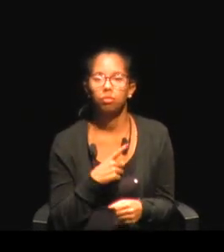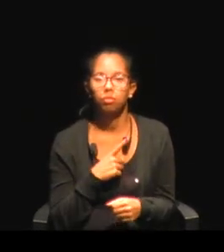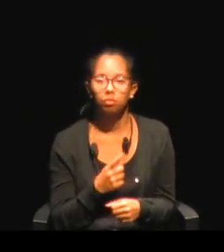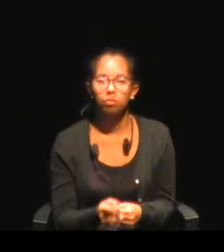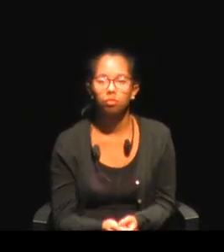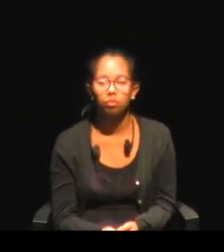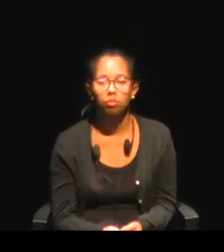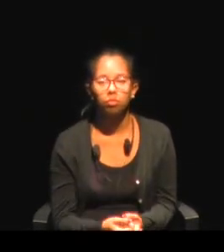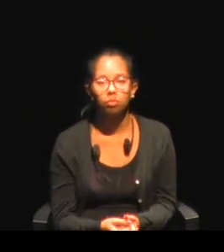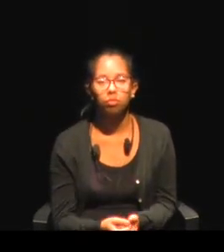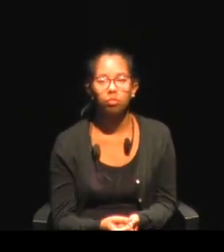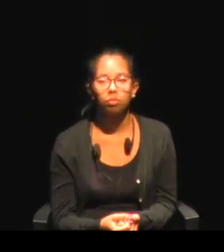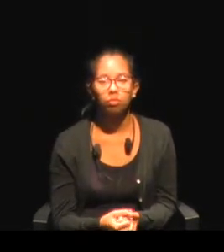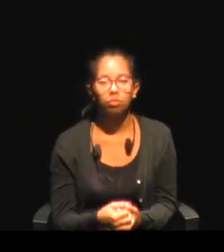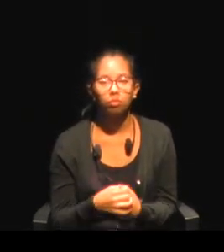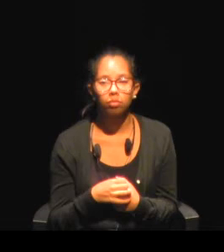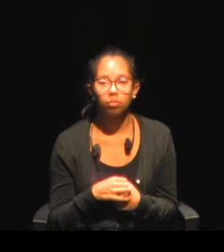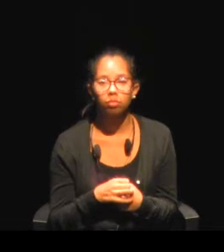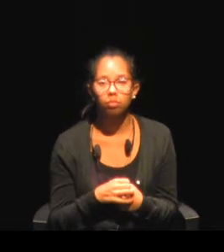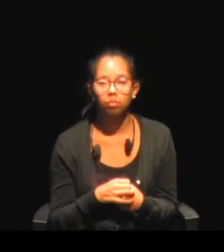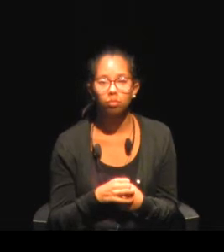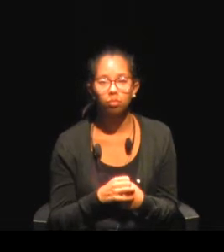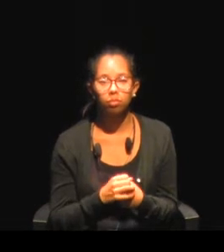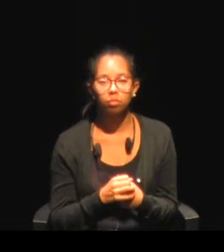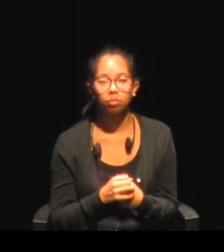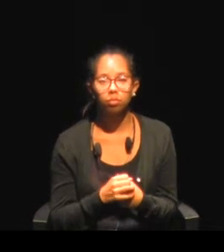que ocorre nesse grande bolsão aí.